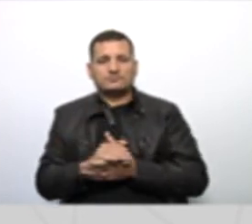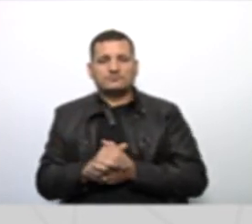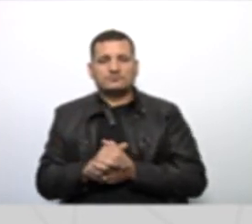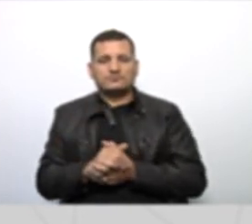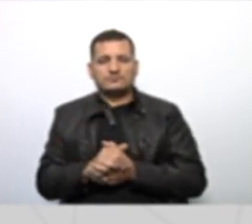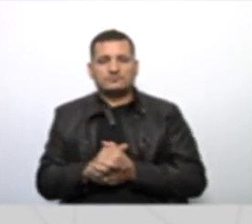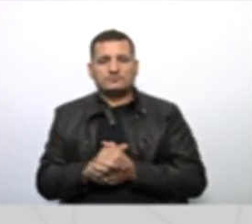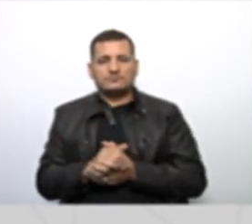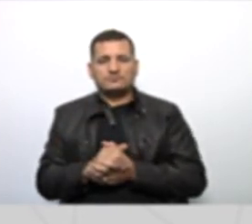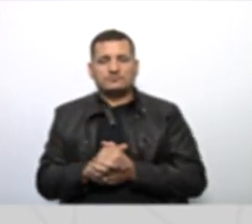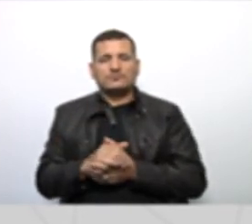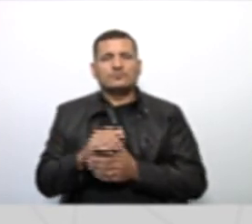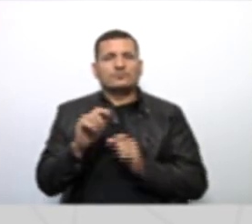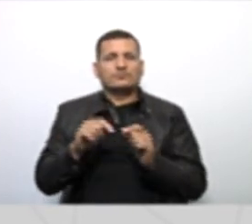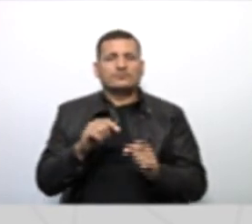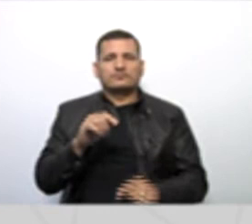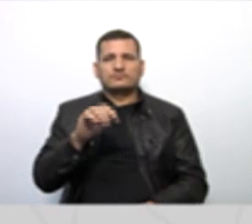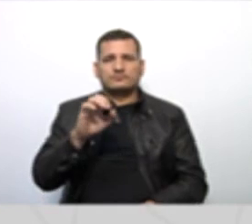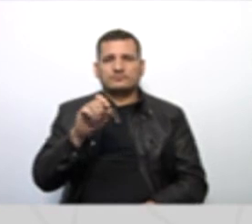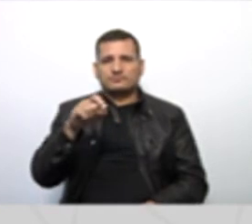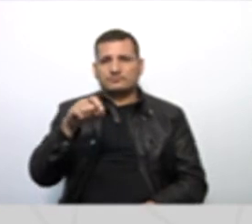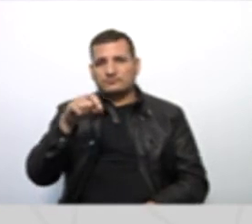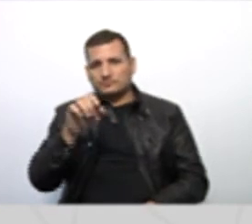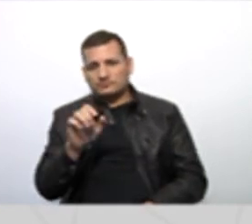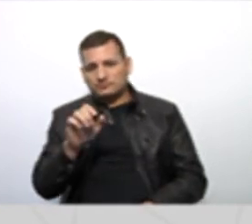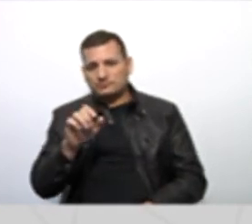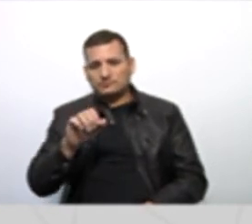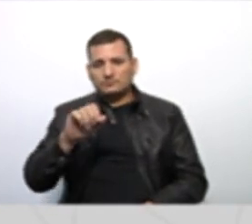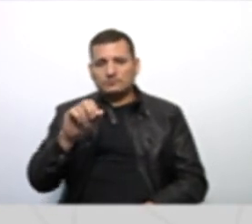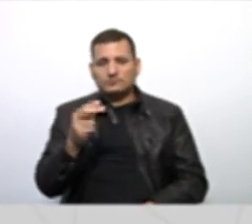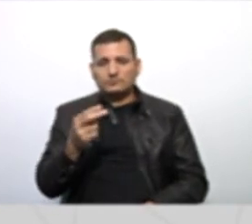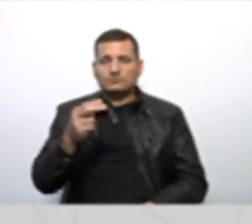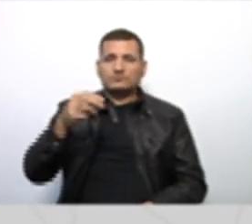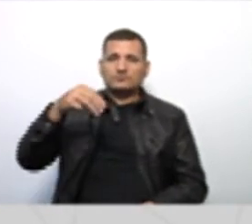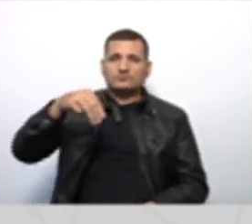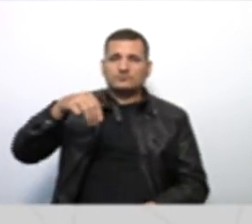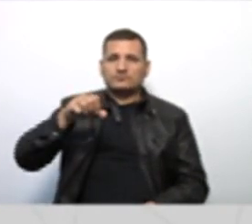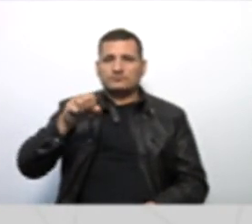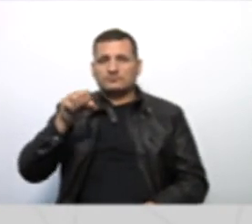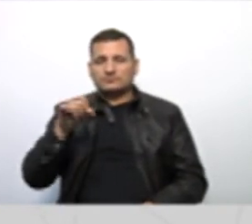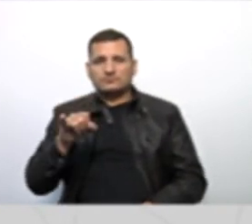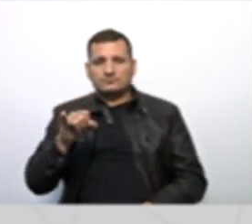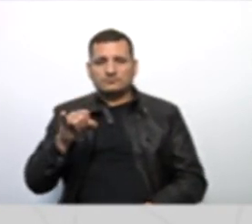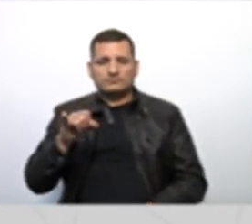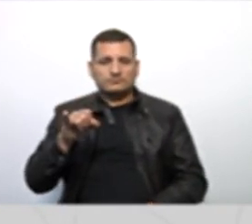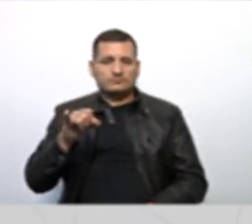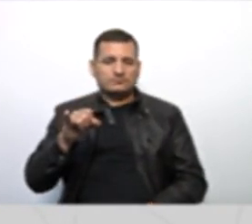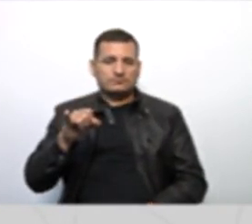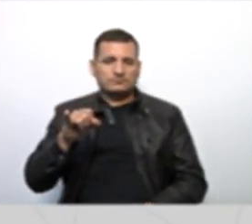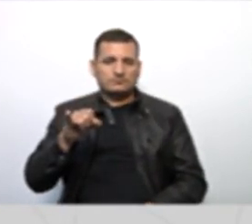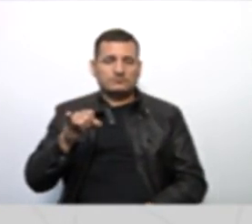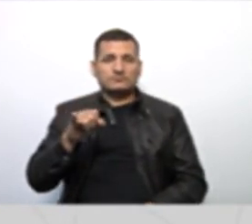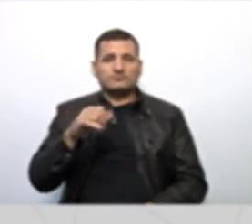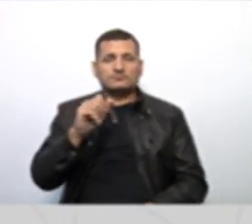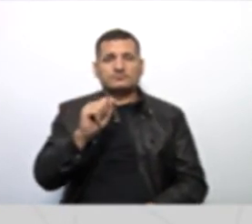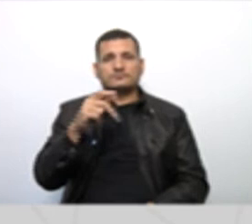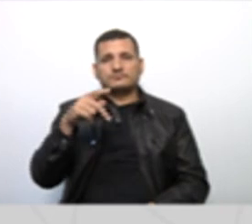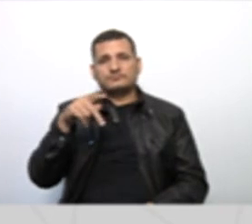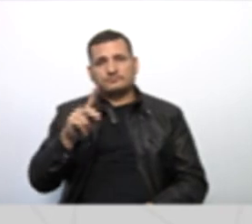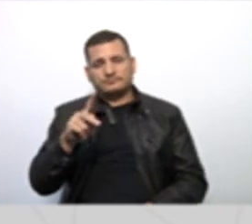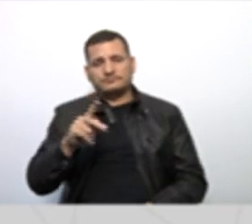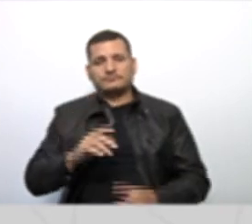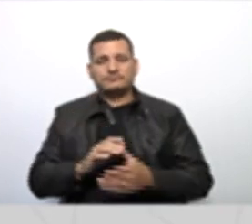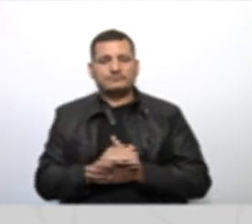Com o exe e o MSI. Então, se eu estou me referindo a esses dois, eu me refiro a um parecido com esse aqui,